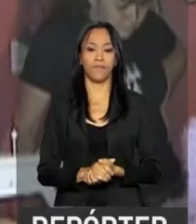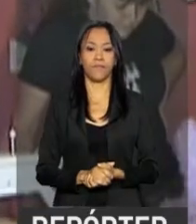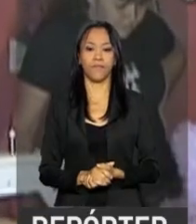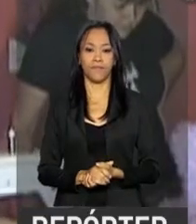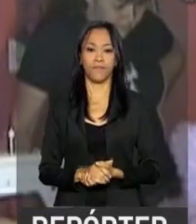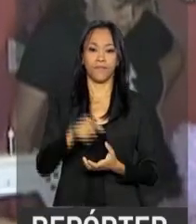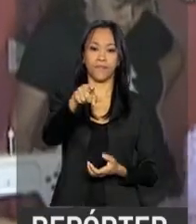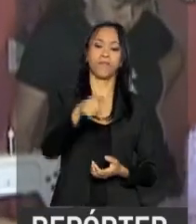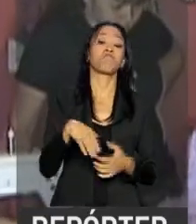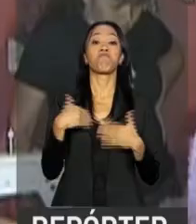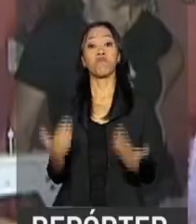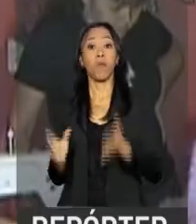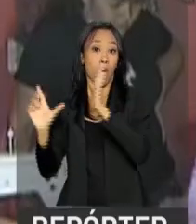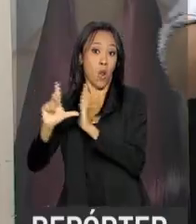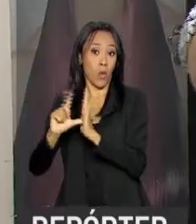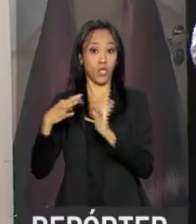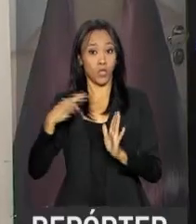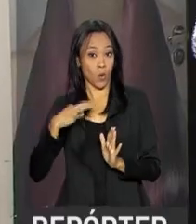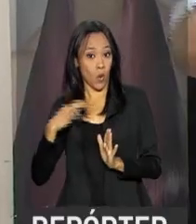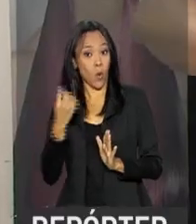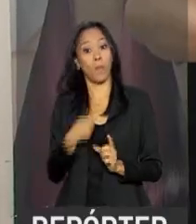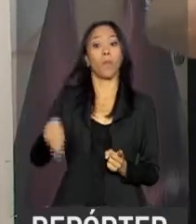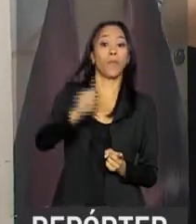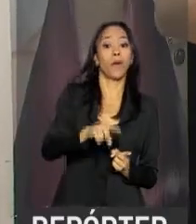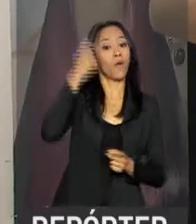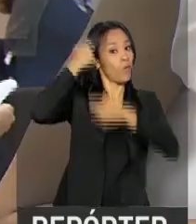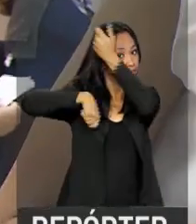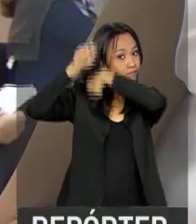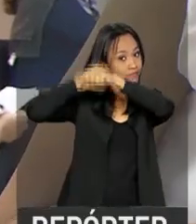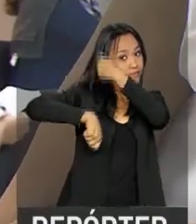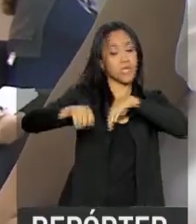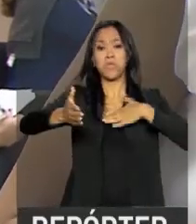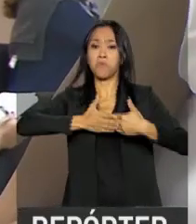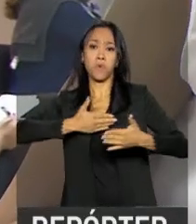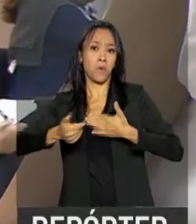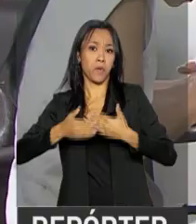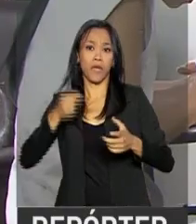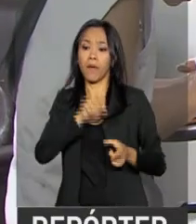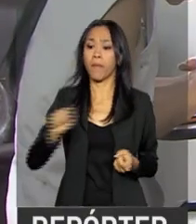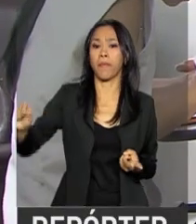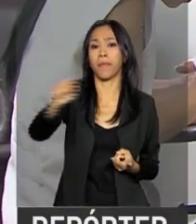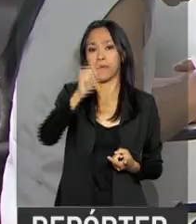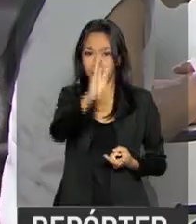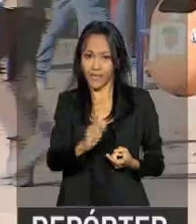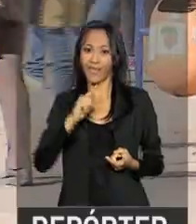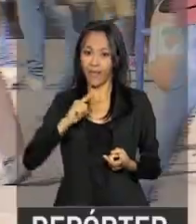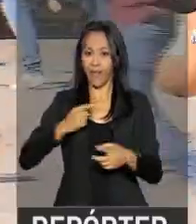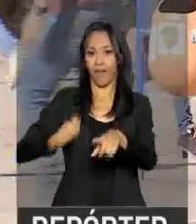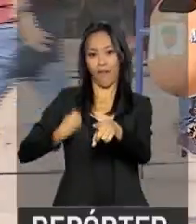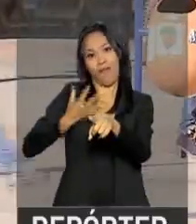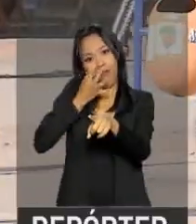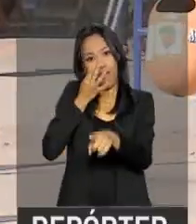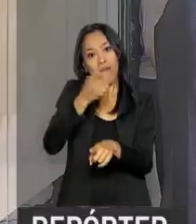seja uma loja de roupas seja um pequeno cabeleireiro em qualquer esquina do país lá estão eles os